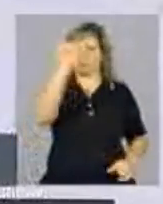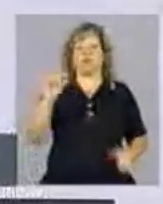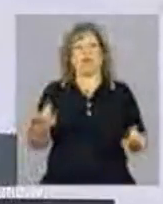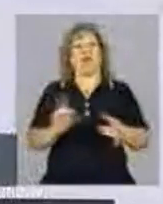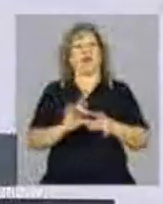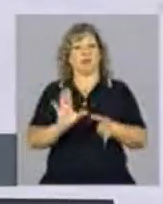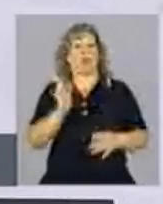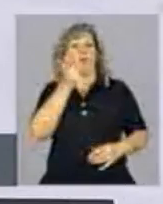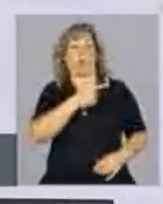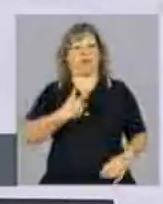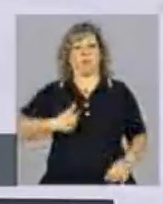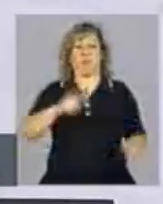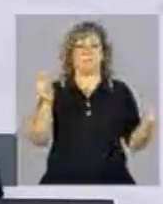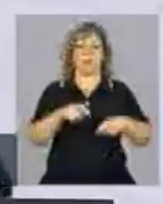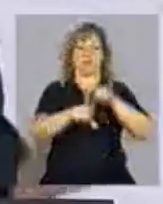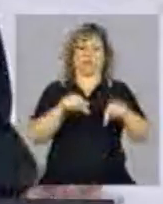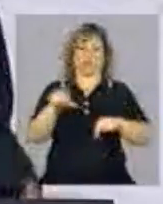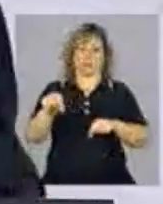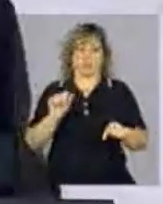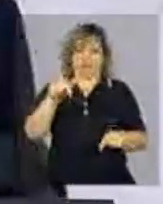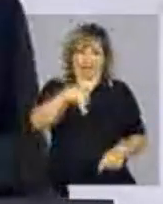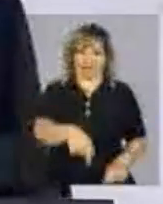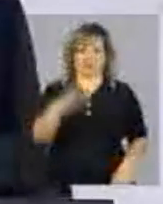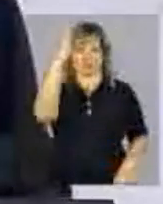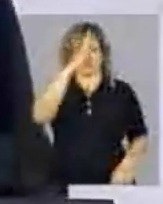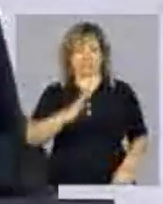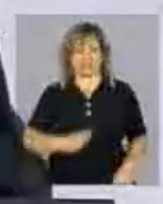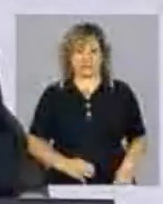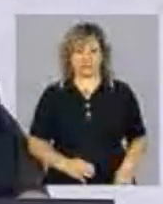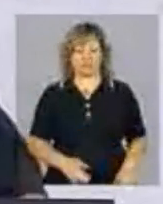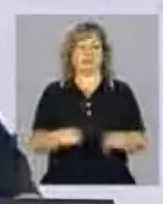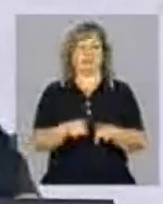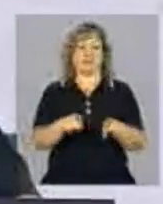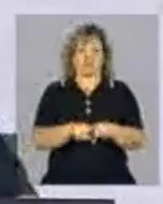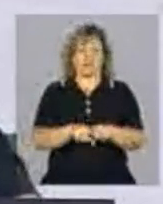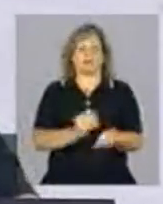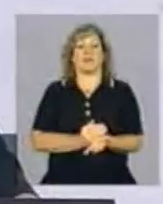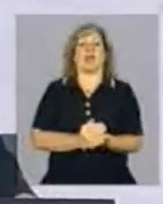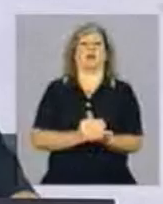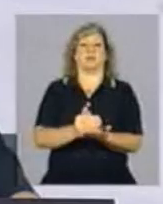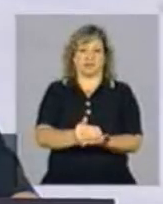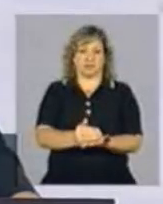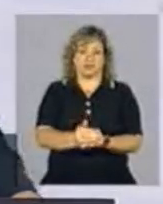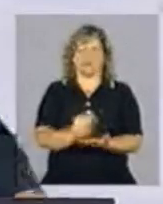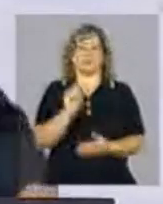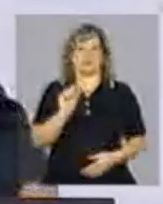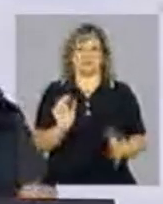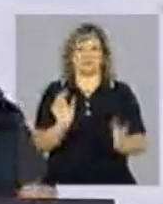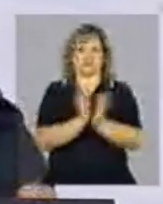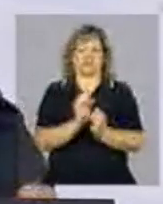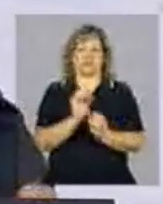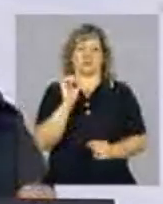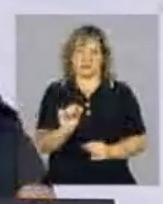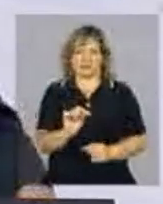que nós possamos selecionar aqui no Brasil e, a partir da seleção